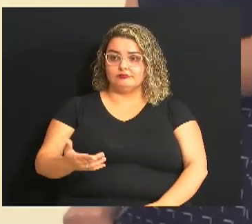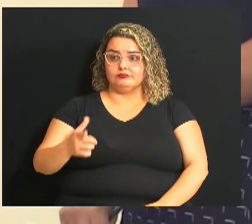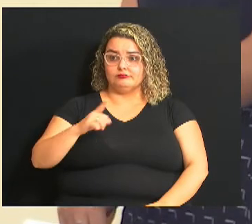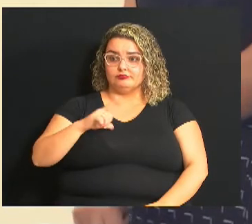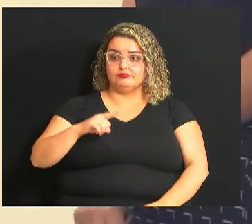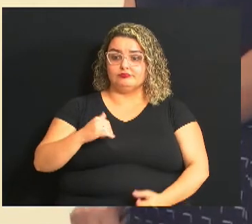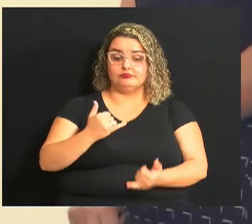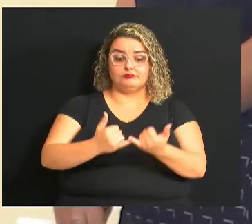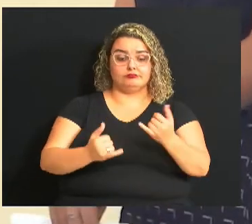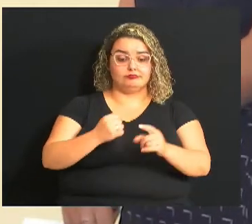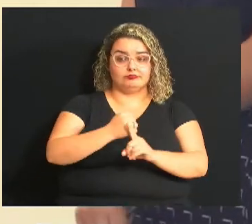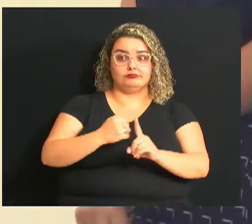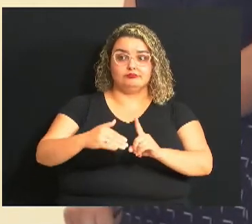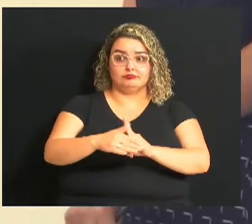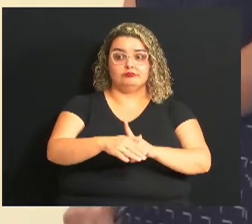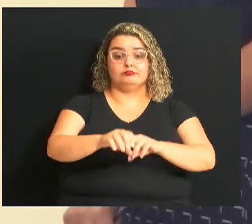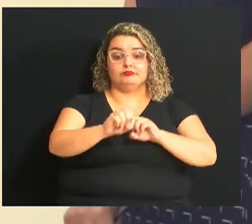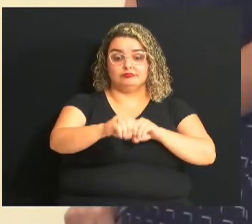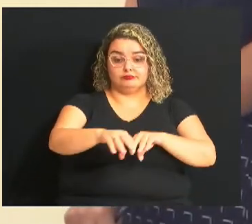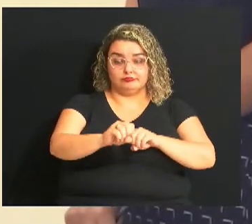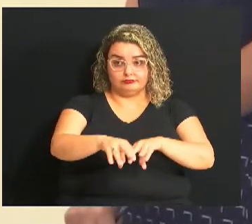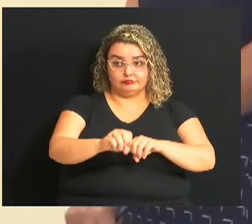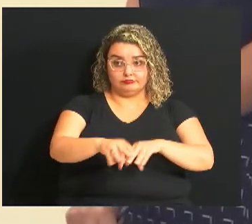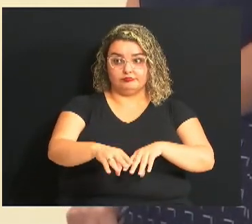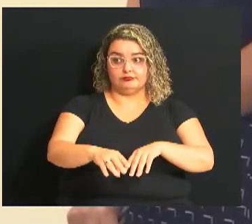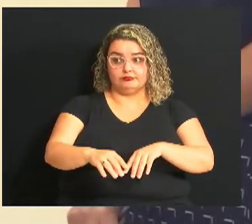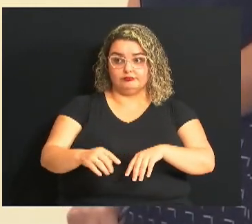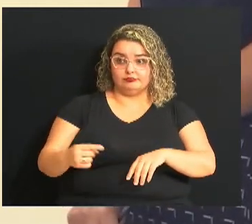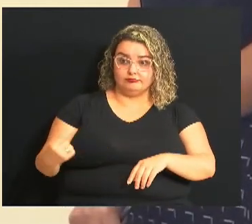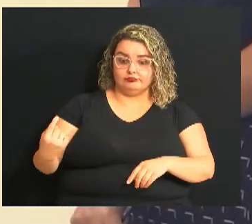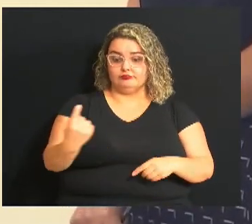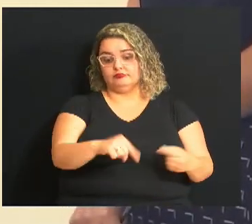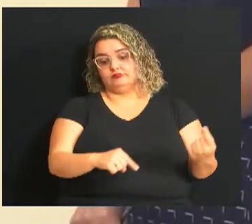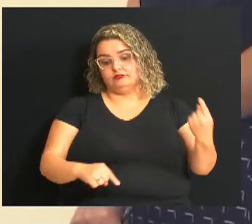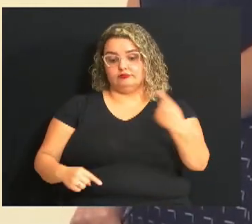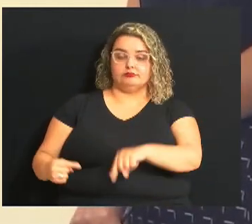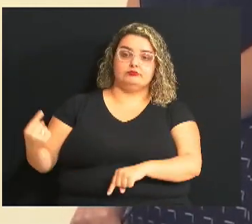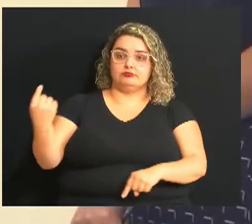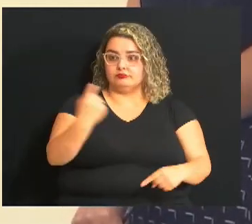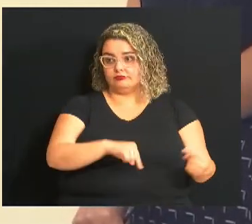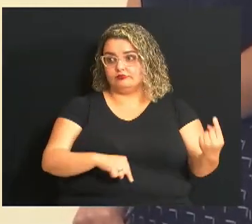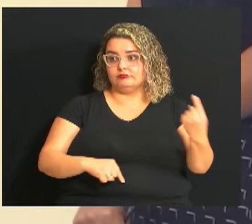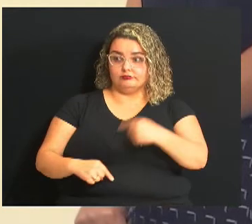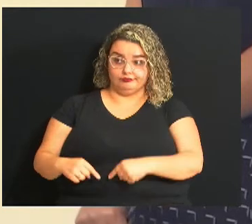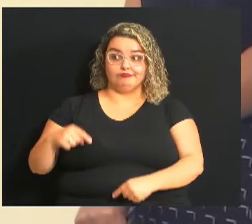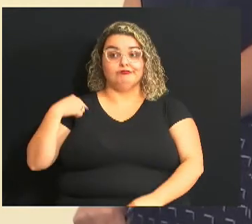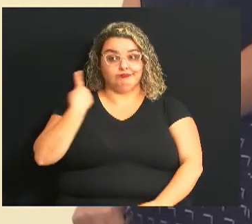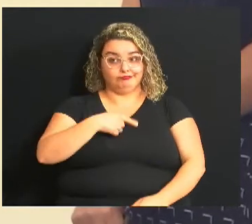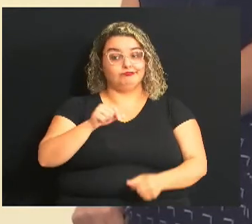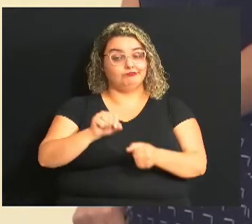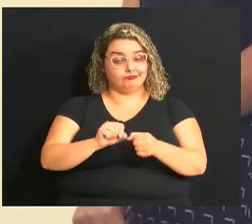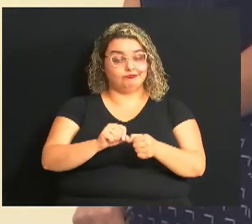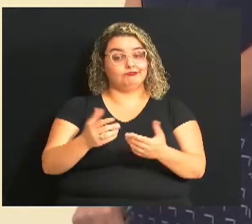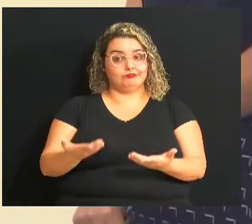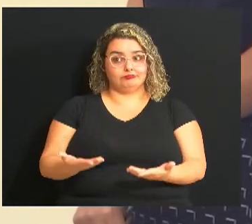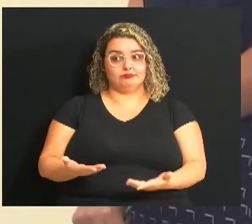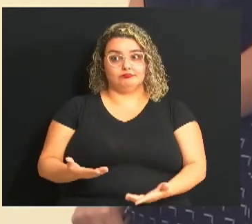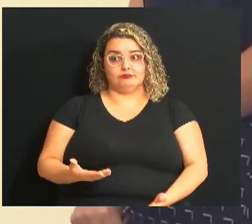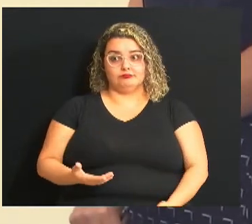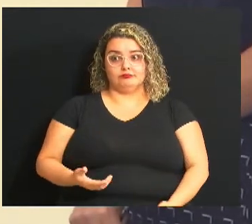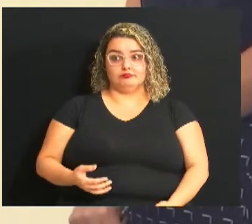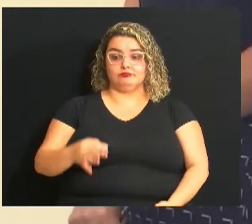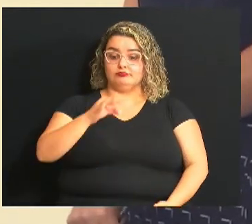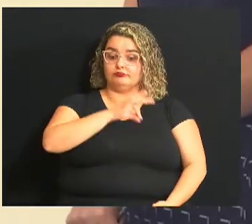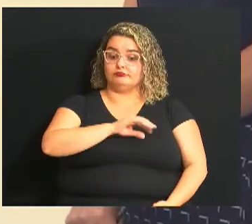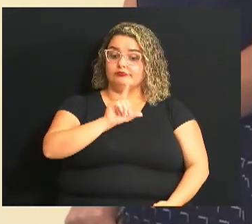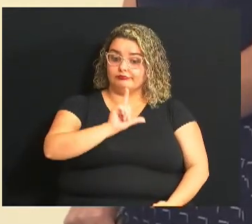sociedade que a gente educa atacando aquilo que a gente faz. Muito pior do que ter um salário baixo